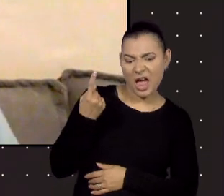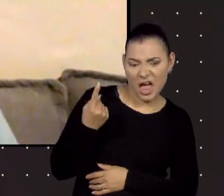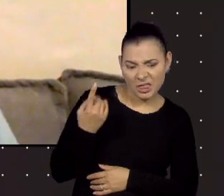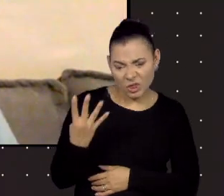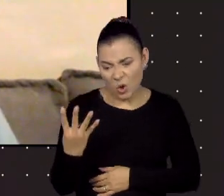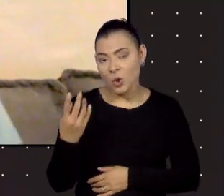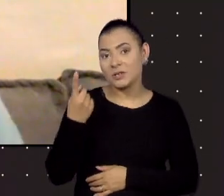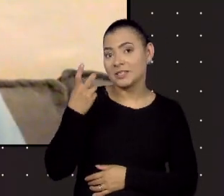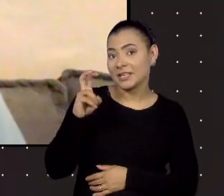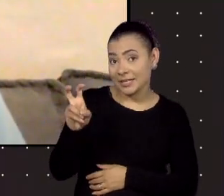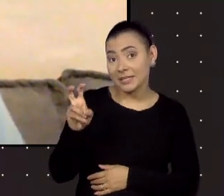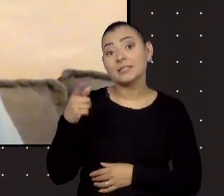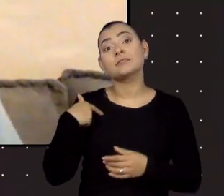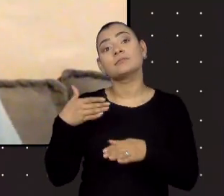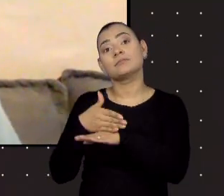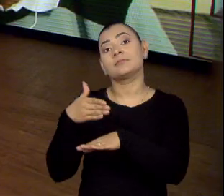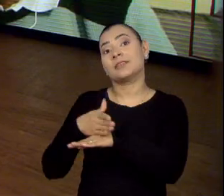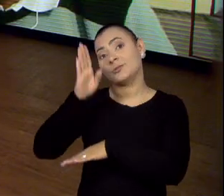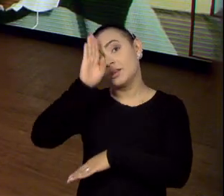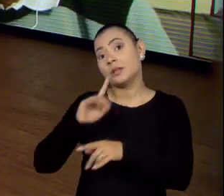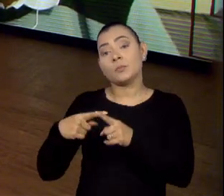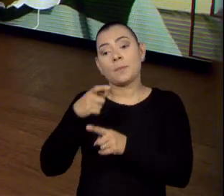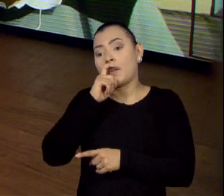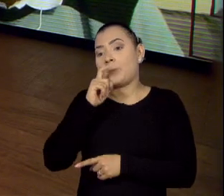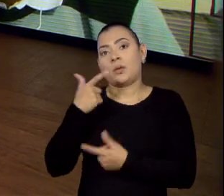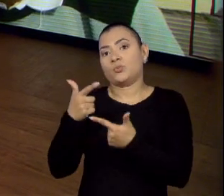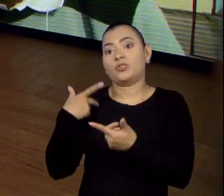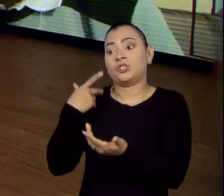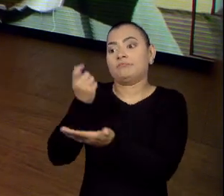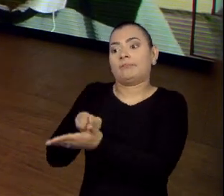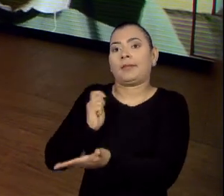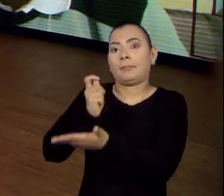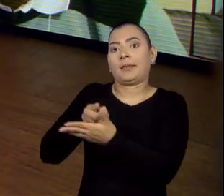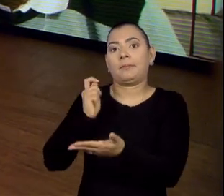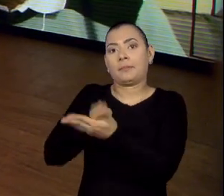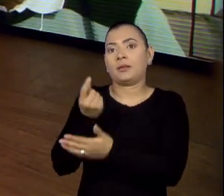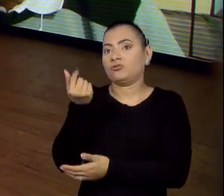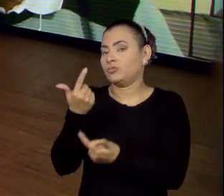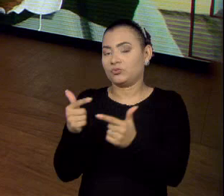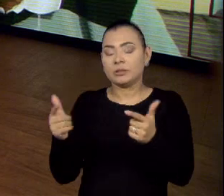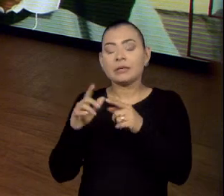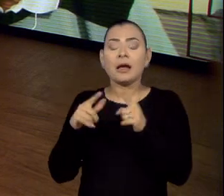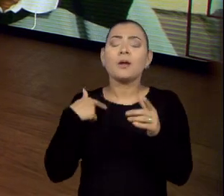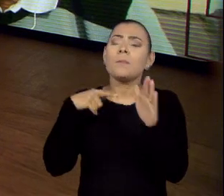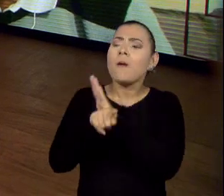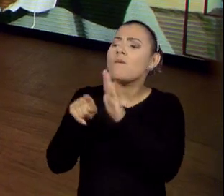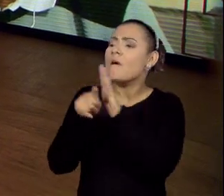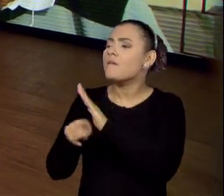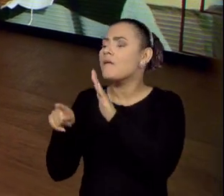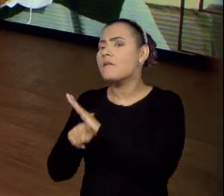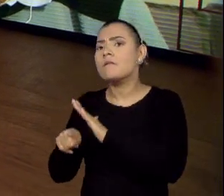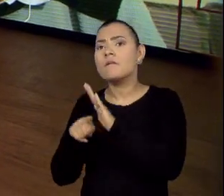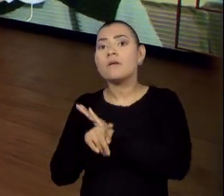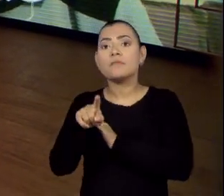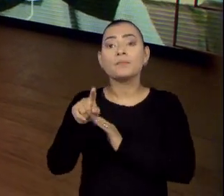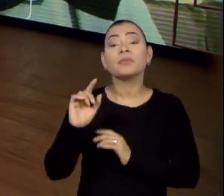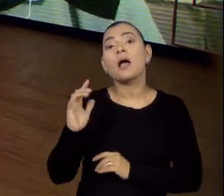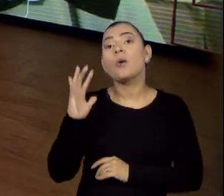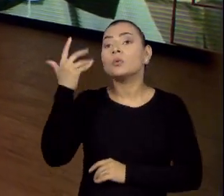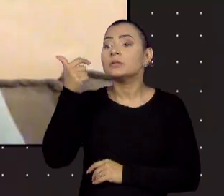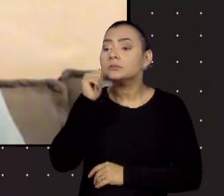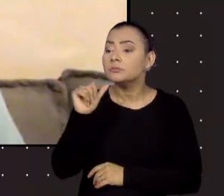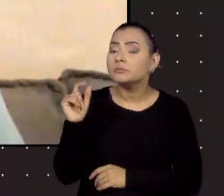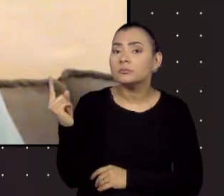ir de graça no cinema. Meu pai não tinha dinheiro para me dar. E eu comecei a perguntar, e uma bilheteira falou,